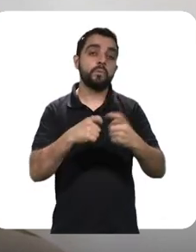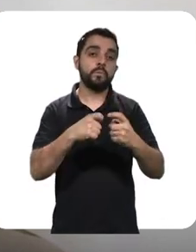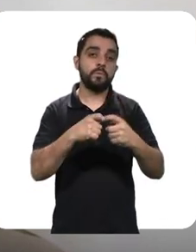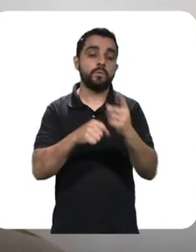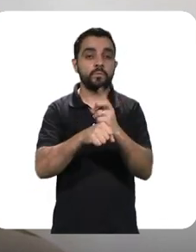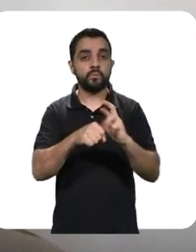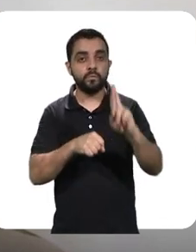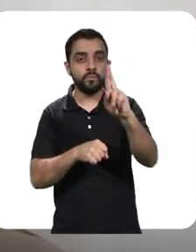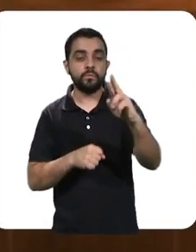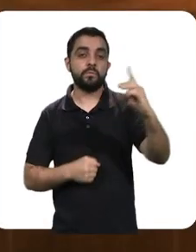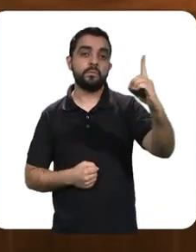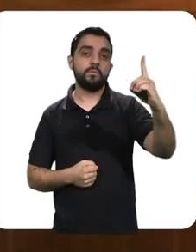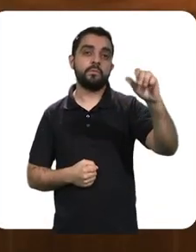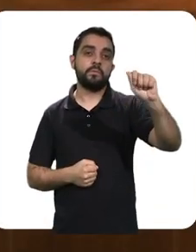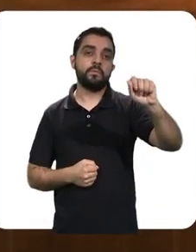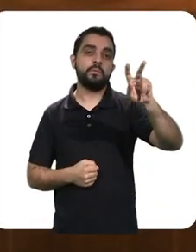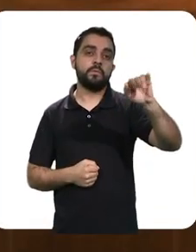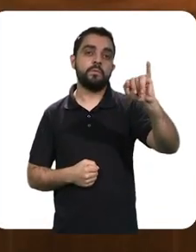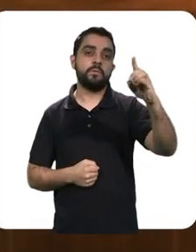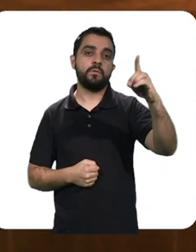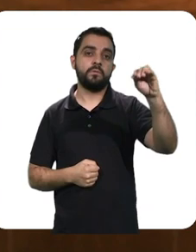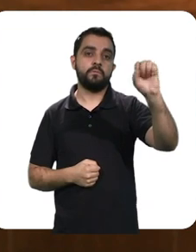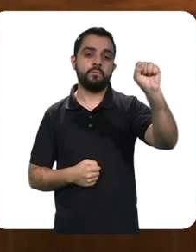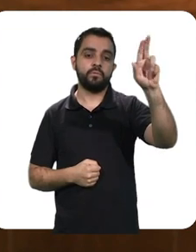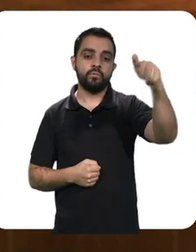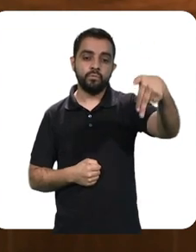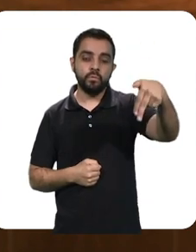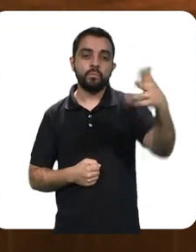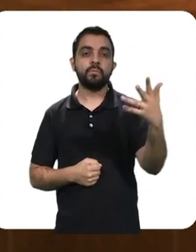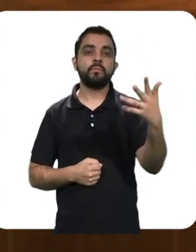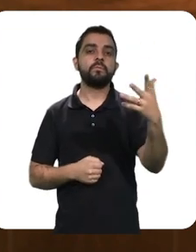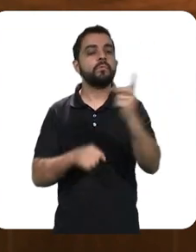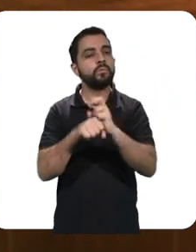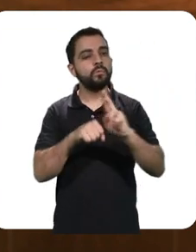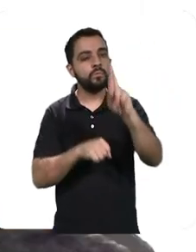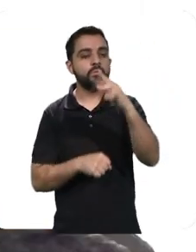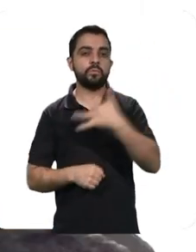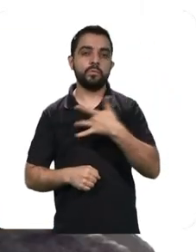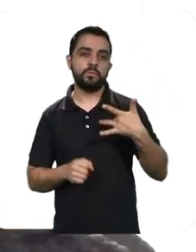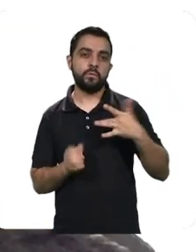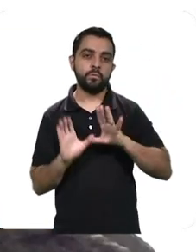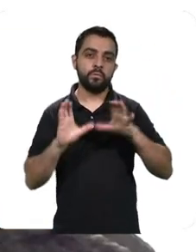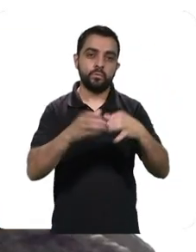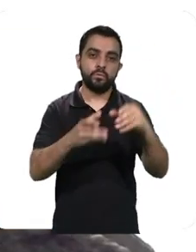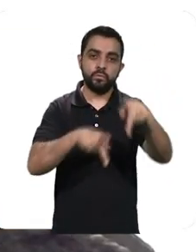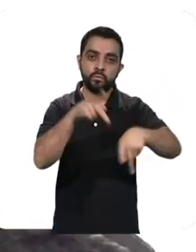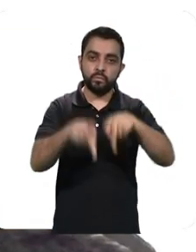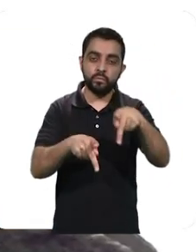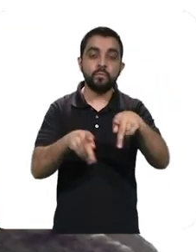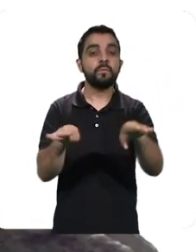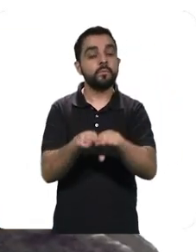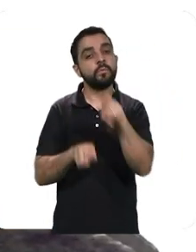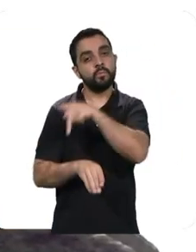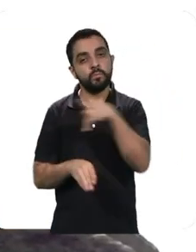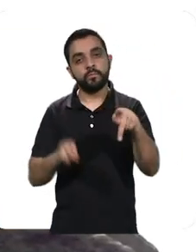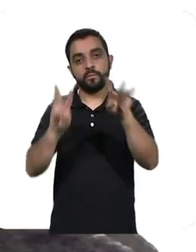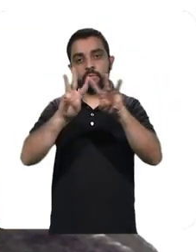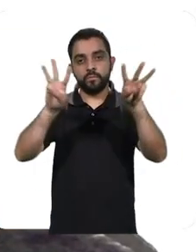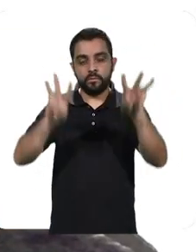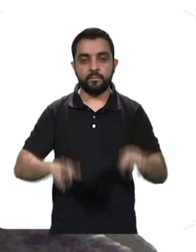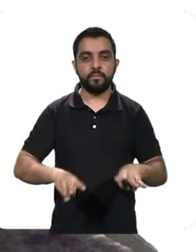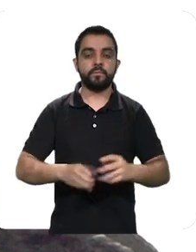E converso também com o Dr. Davidson Viana, médico psiquiatra, doutor em saúde coletiva e professor no programa